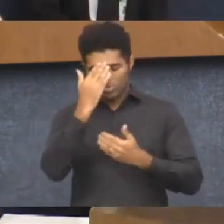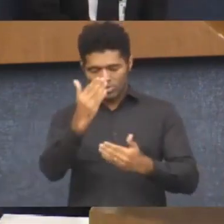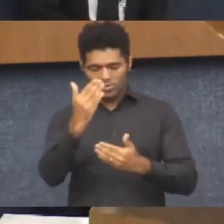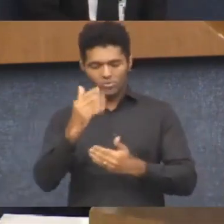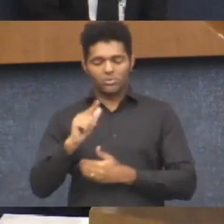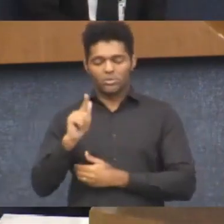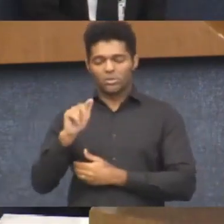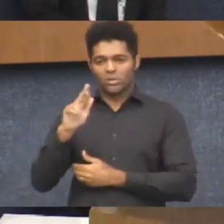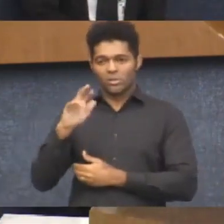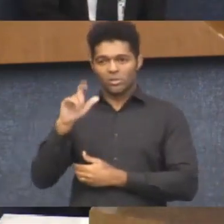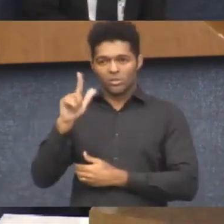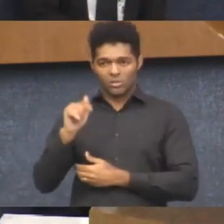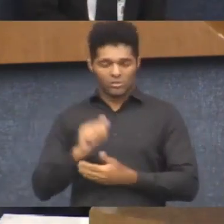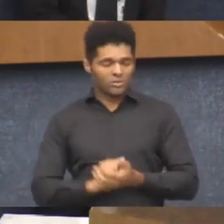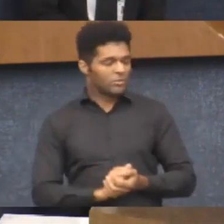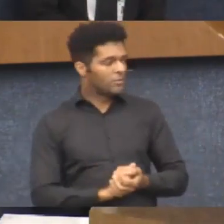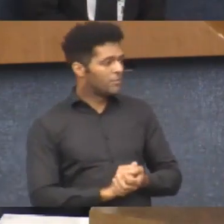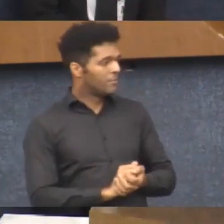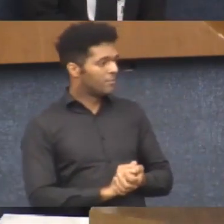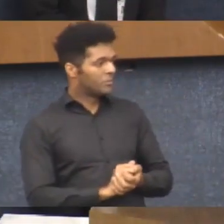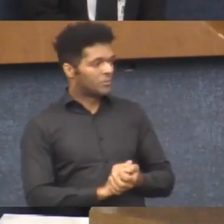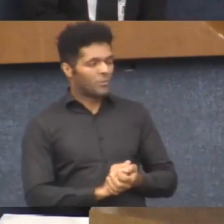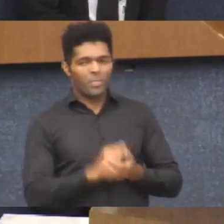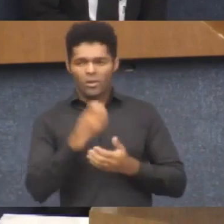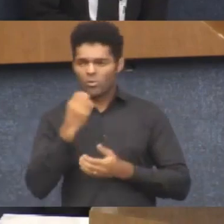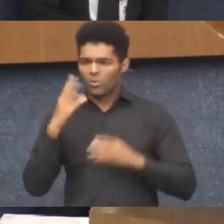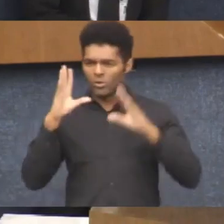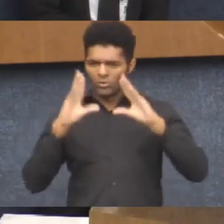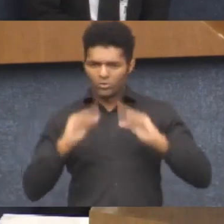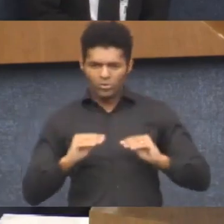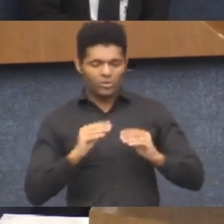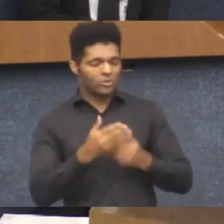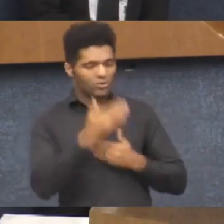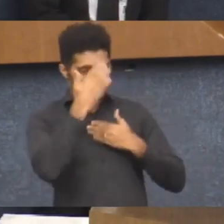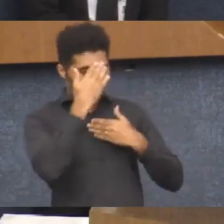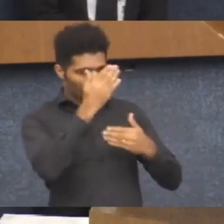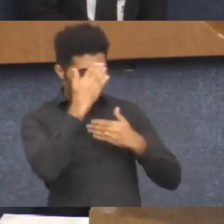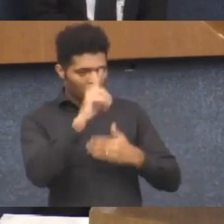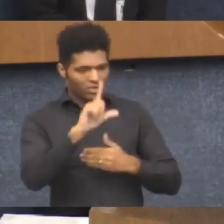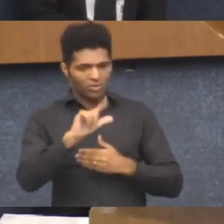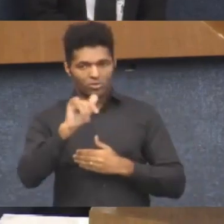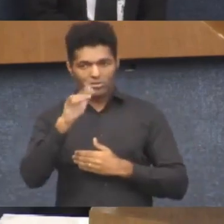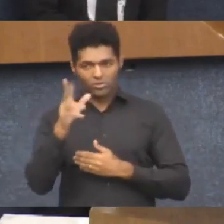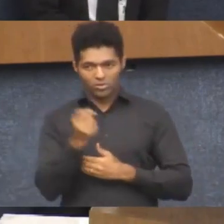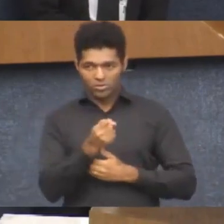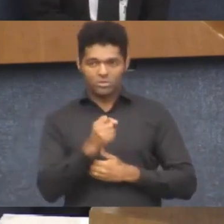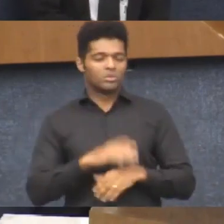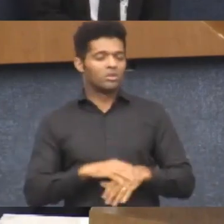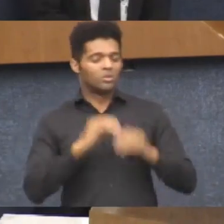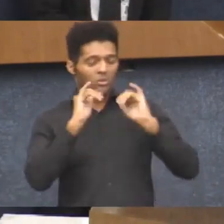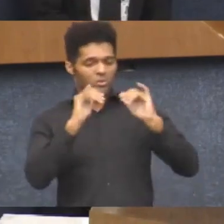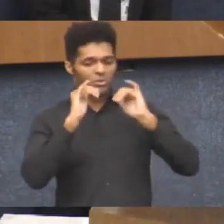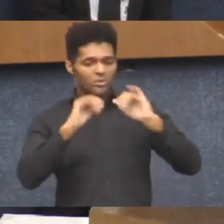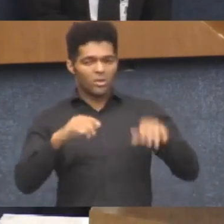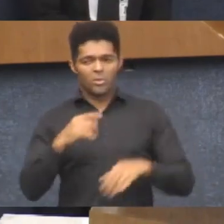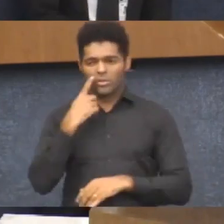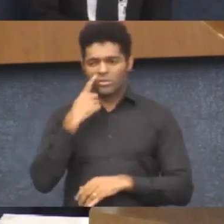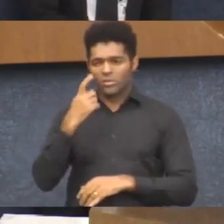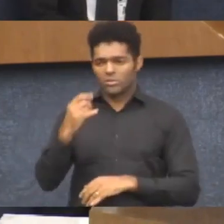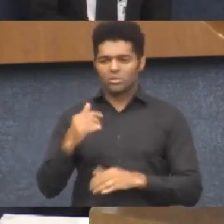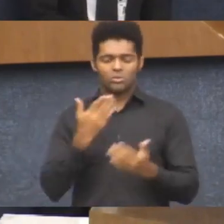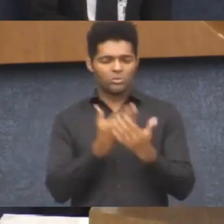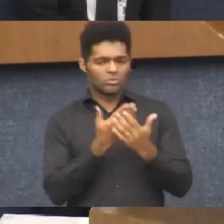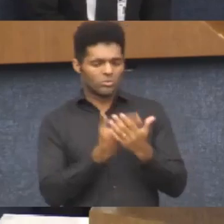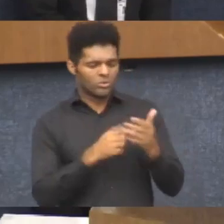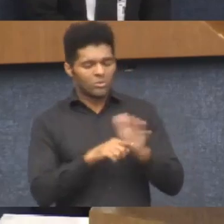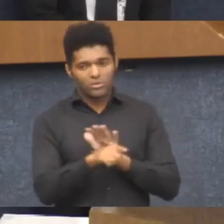Olá, pessoal, boa noite. Obrigado, viu, Luiz, pelas palavras, né? Bem interessante o estudo. E a gente vai começar a discutir algumas questões aqui que